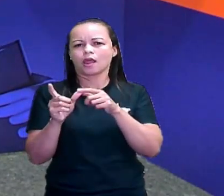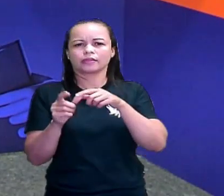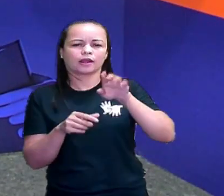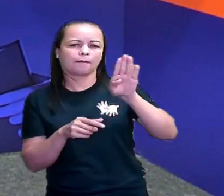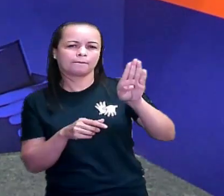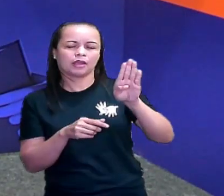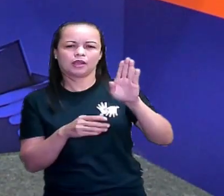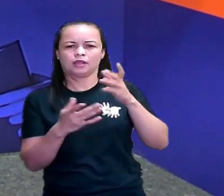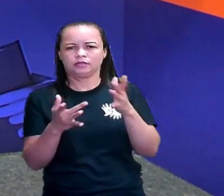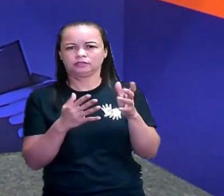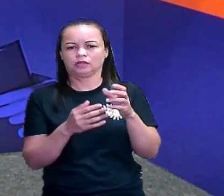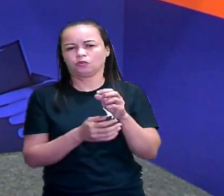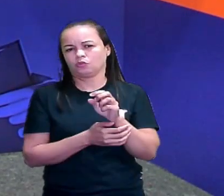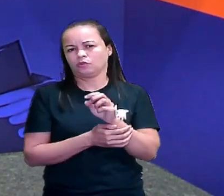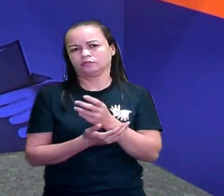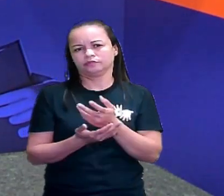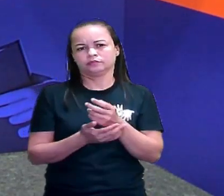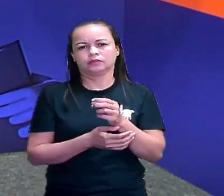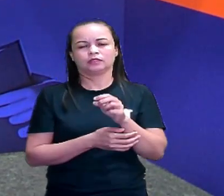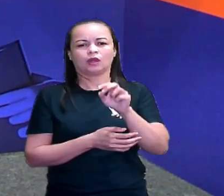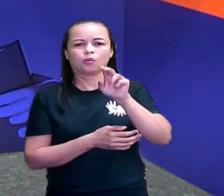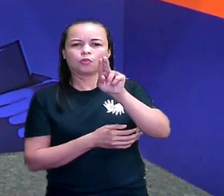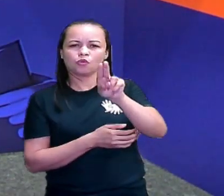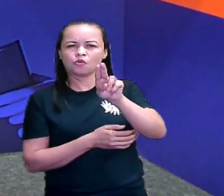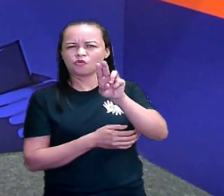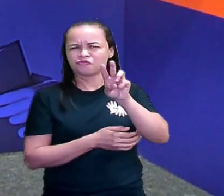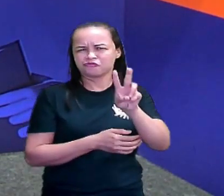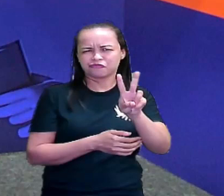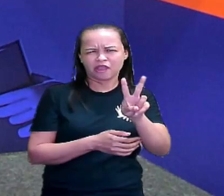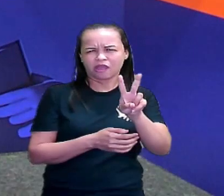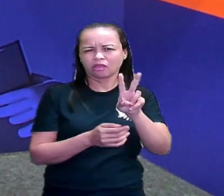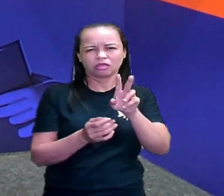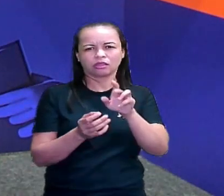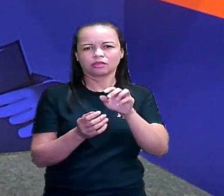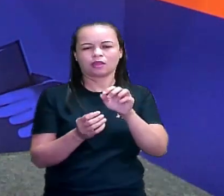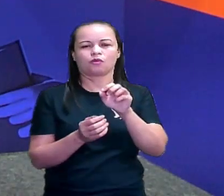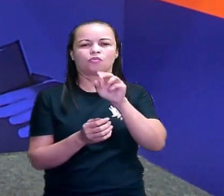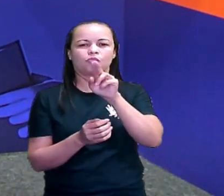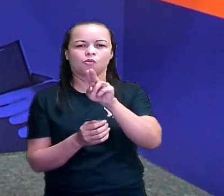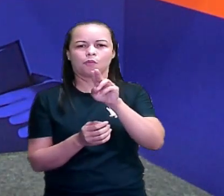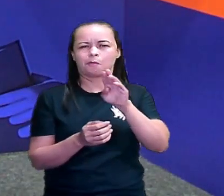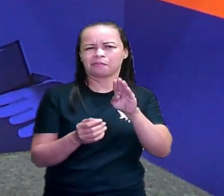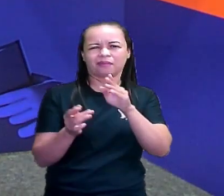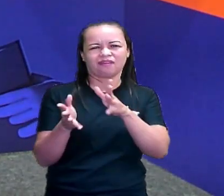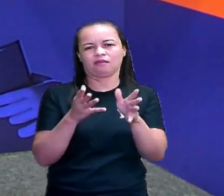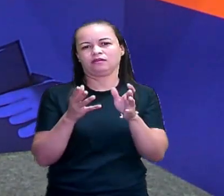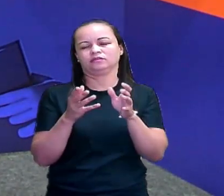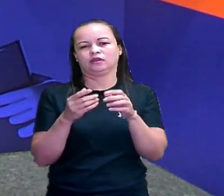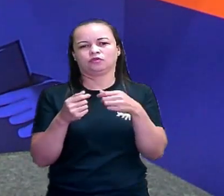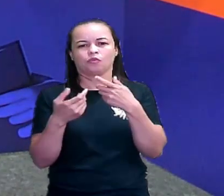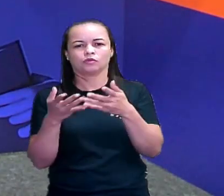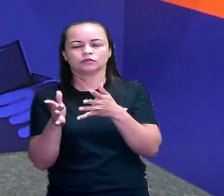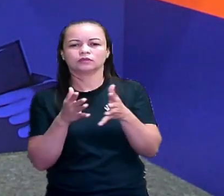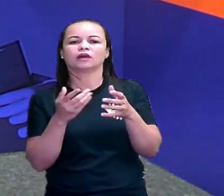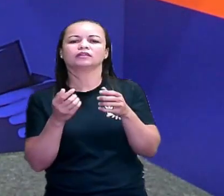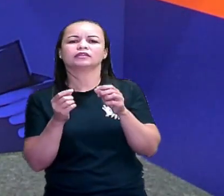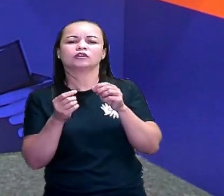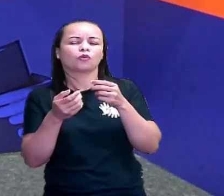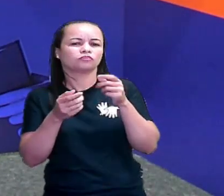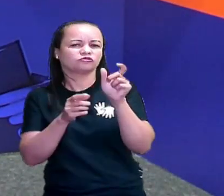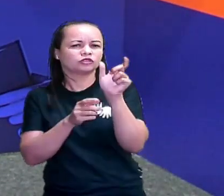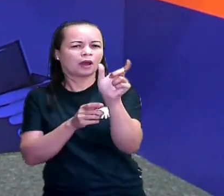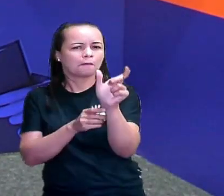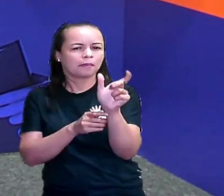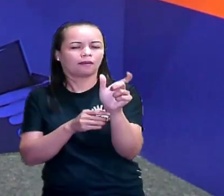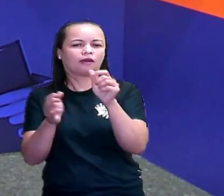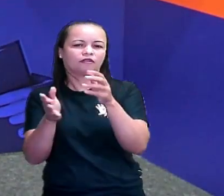digo UV, eu digo UB, certo? Porque aí eu tenho a palavra vaca, vacaciones.